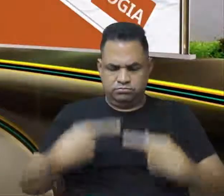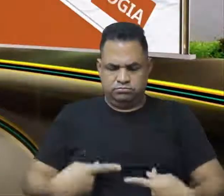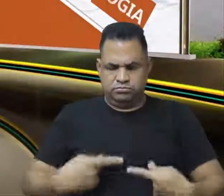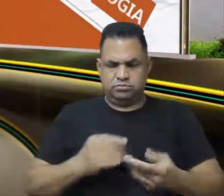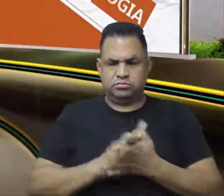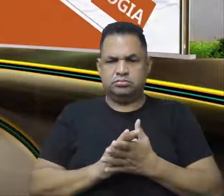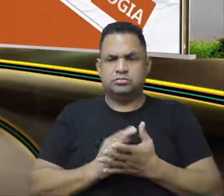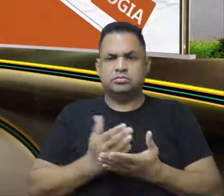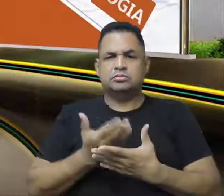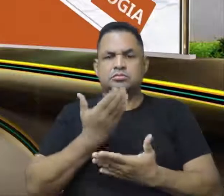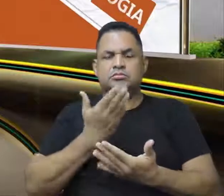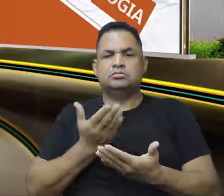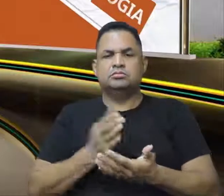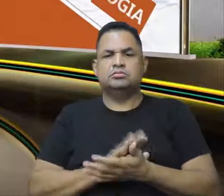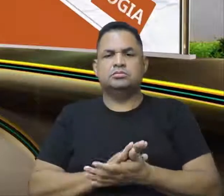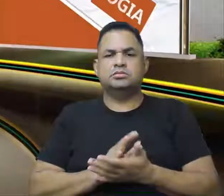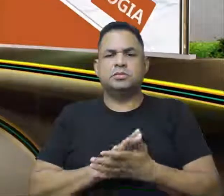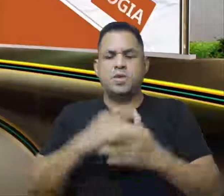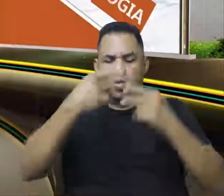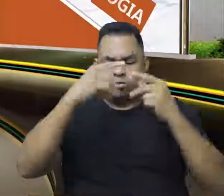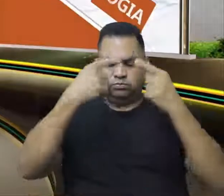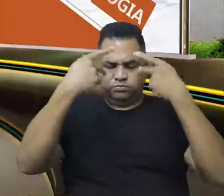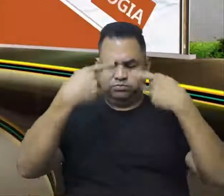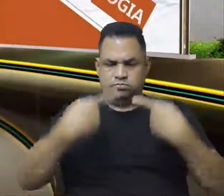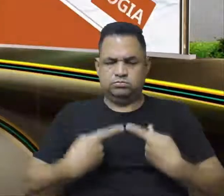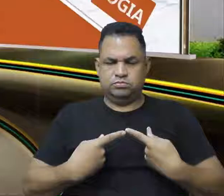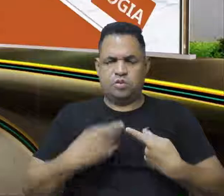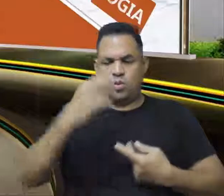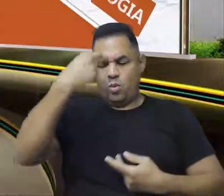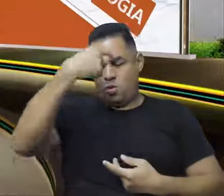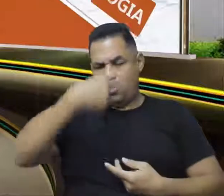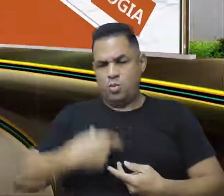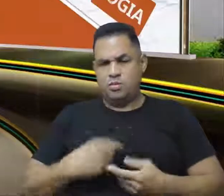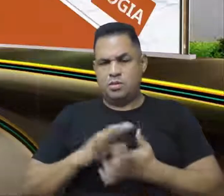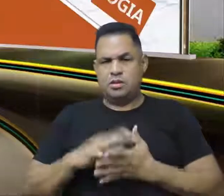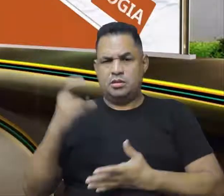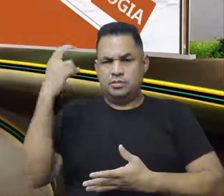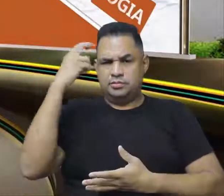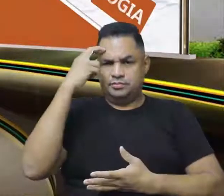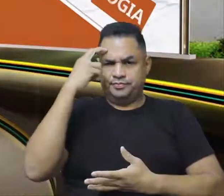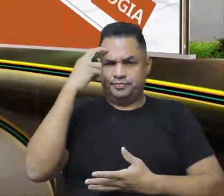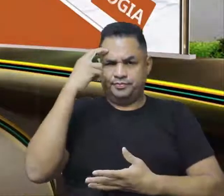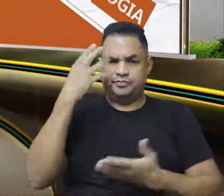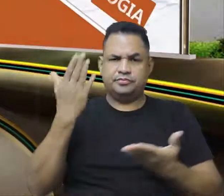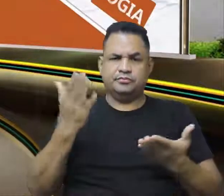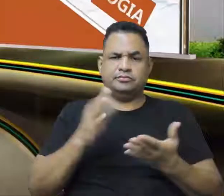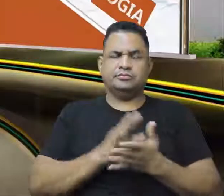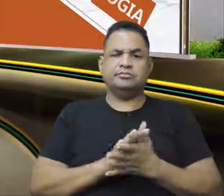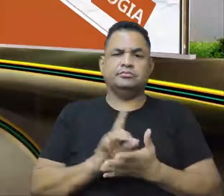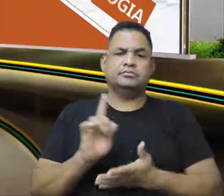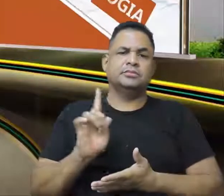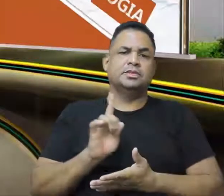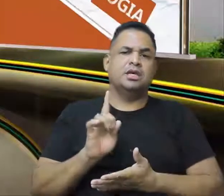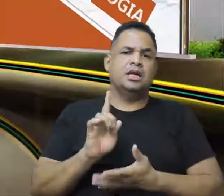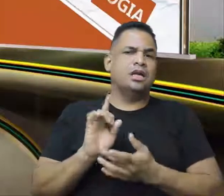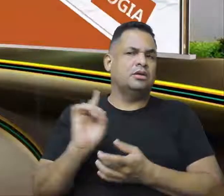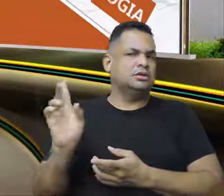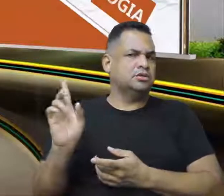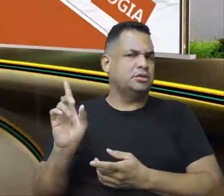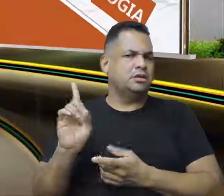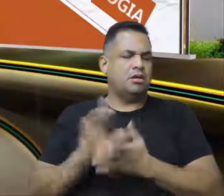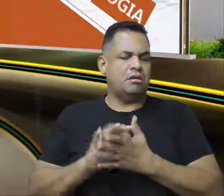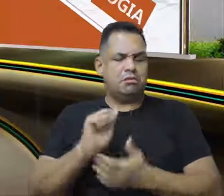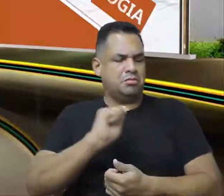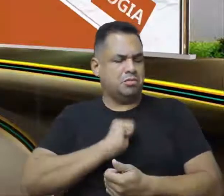os estudiosos, né, do homem, pelos estudiosos da cultura. Então, não quer dizer que é algo só da